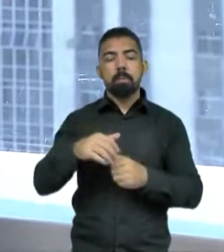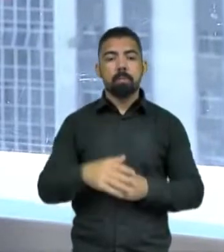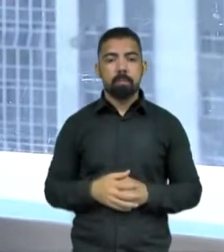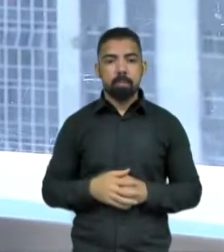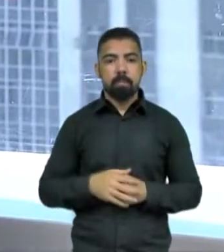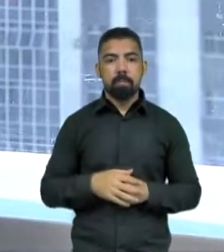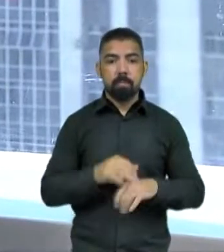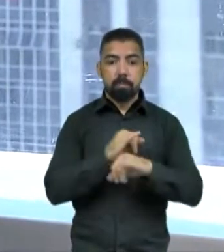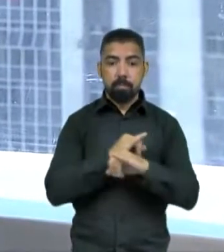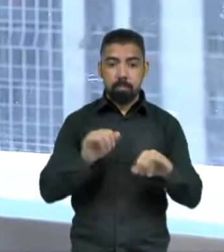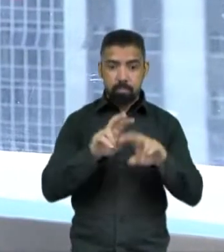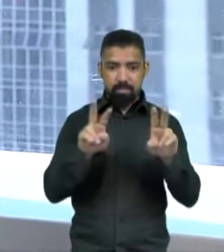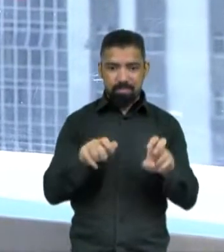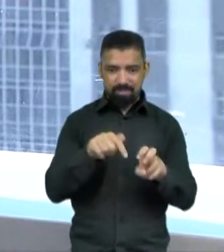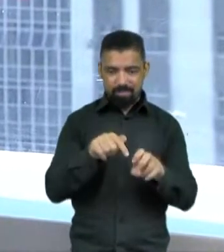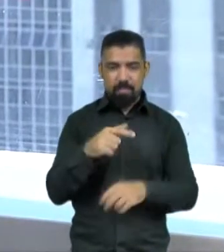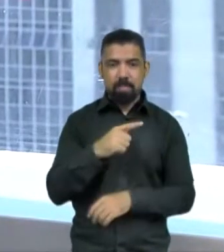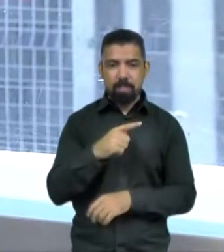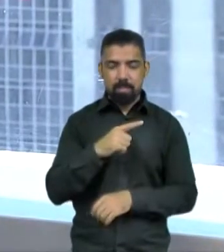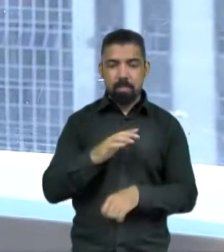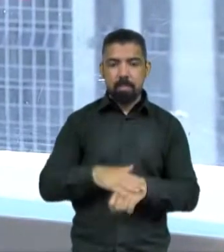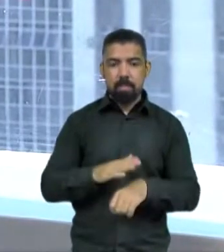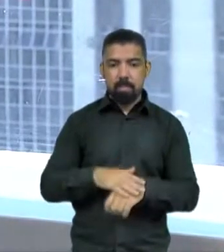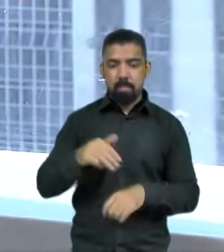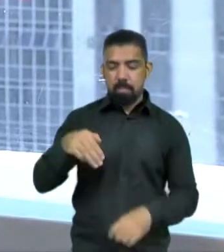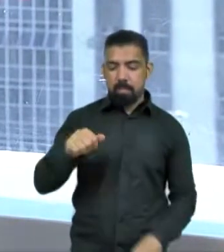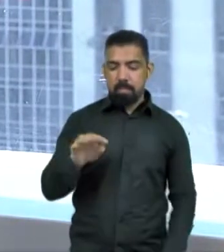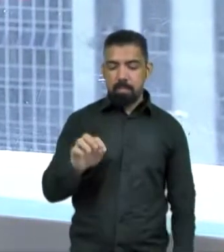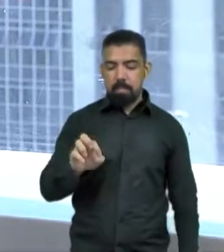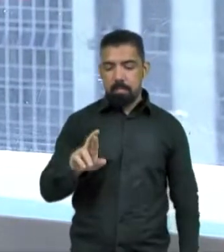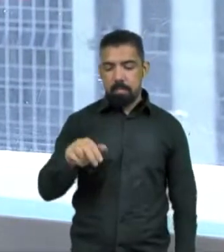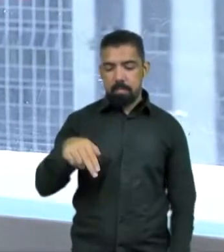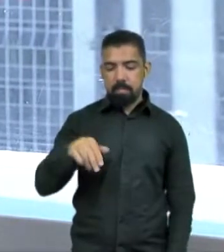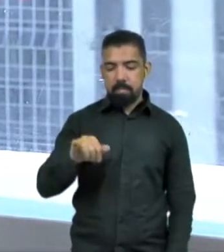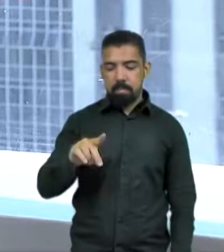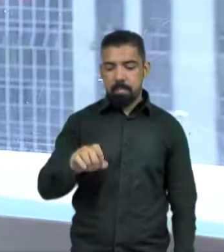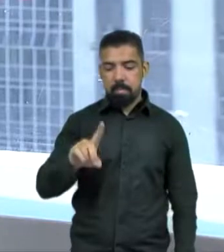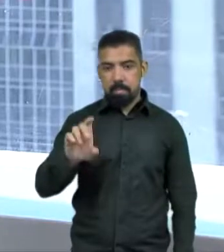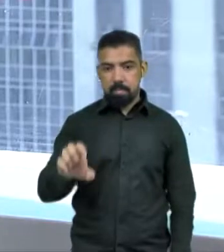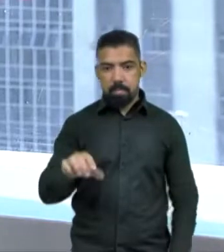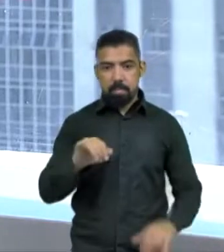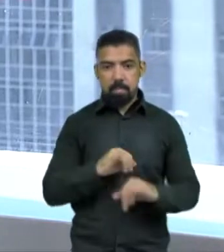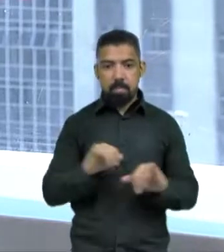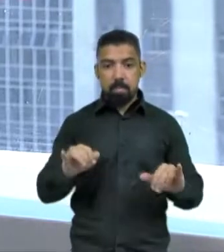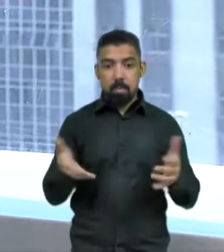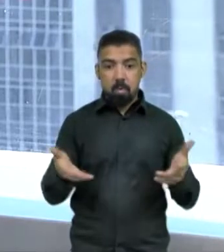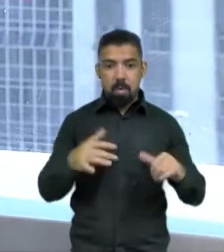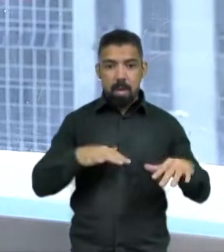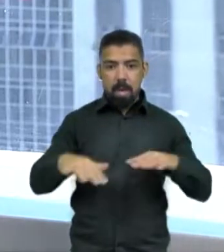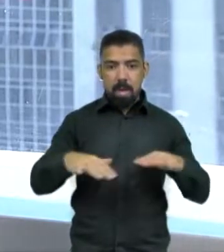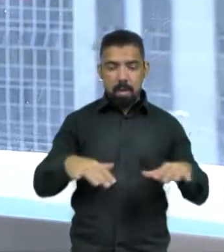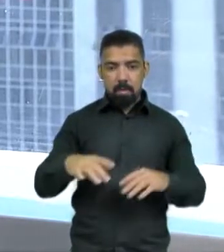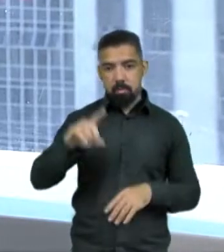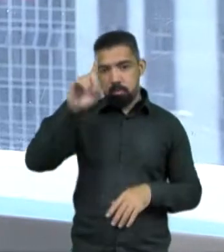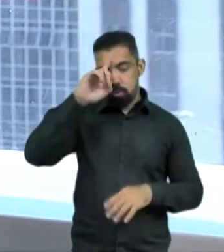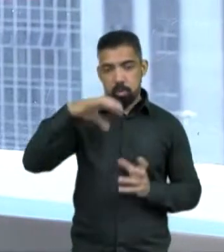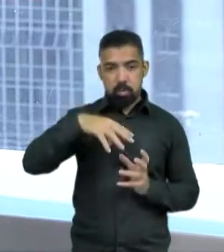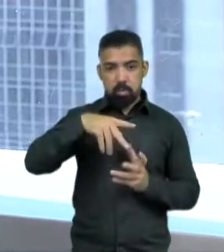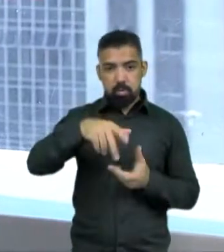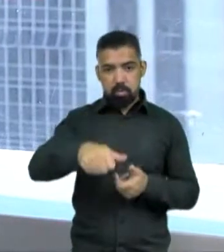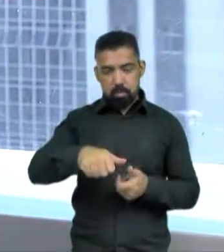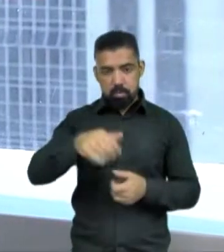sobre esse tema, a Maternidade Escola Assis Chateaubriand promove ações hoje no Dia Mundial de Prevenção da